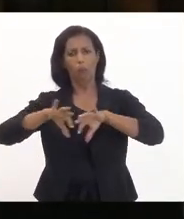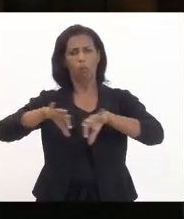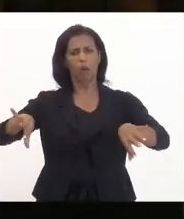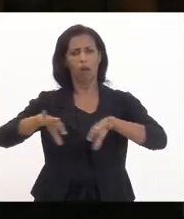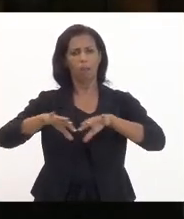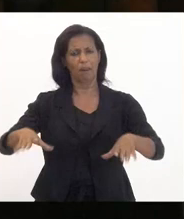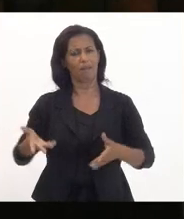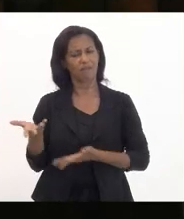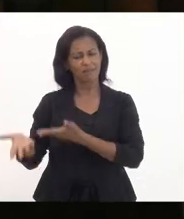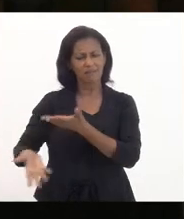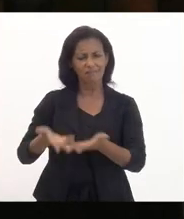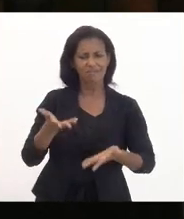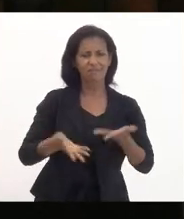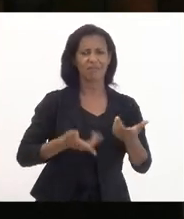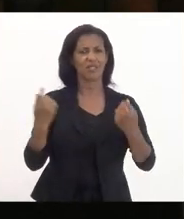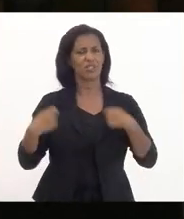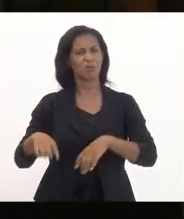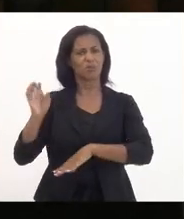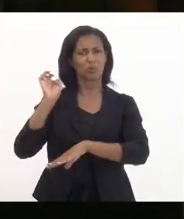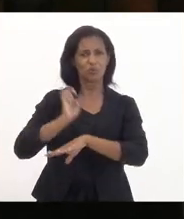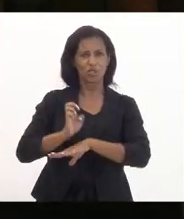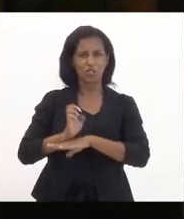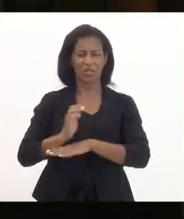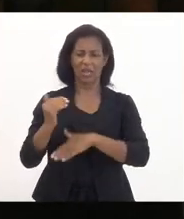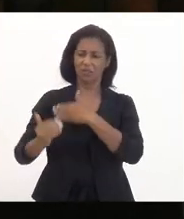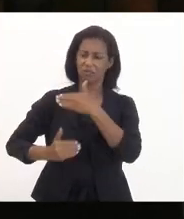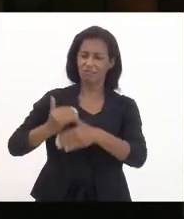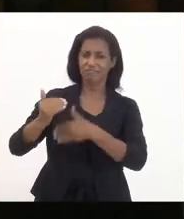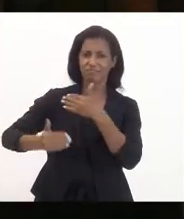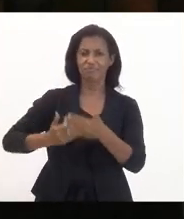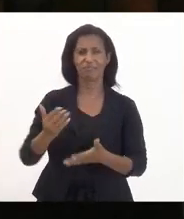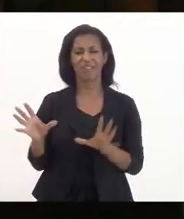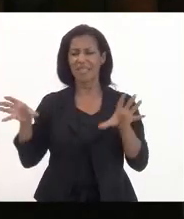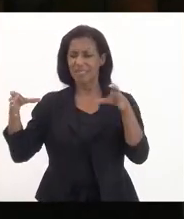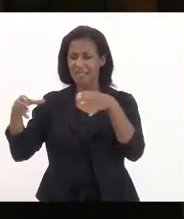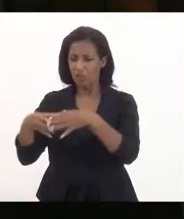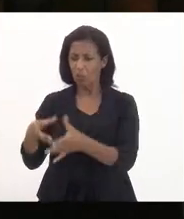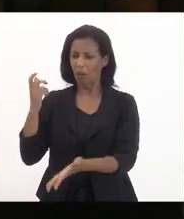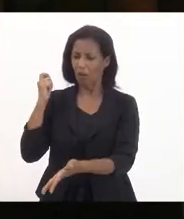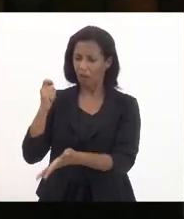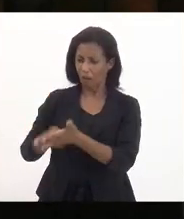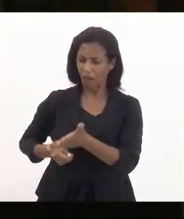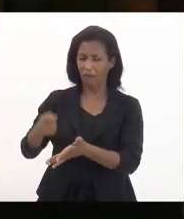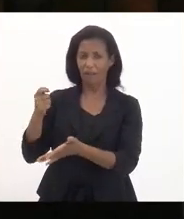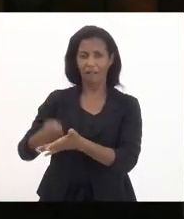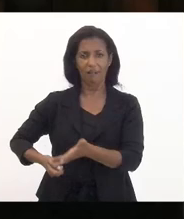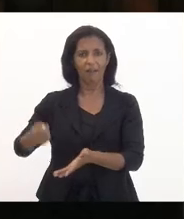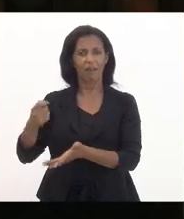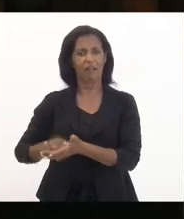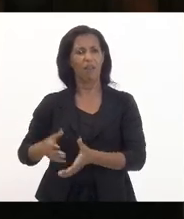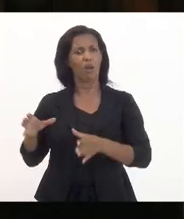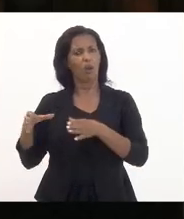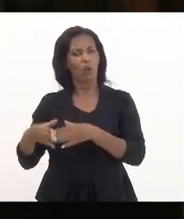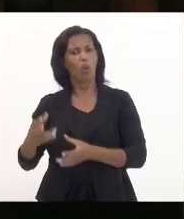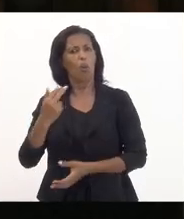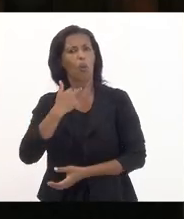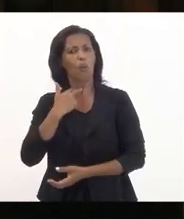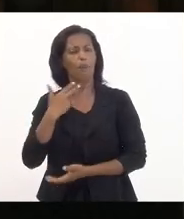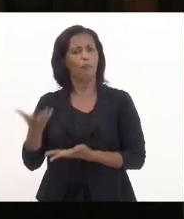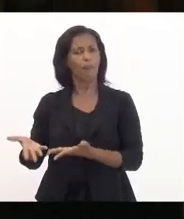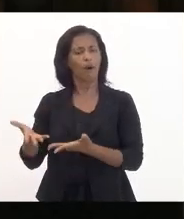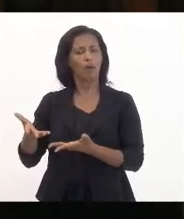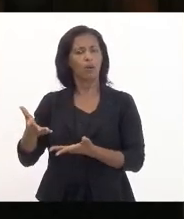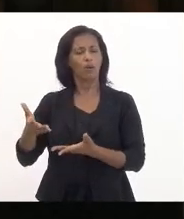se dedicar a enfrentar, a gente tem um Estado para reconstruir. E essa turma fazendo, ocupando o espaço precioso